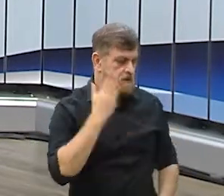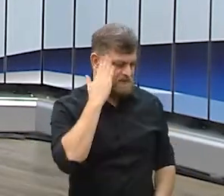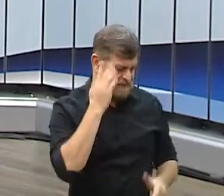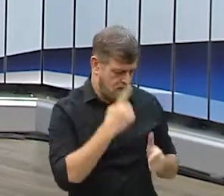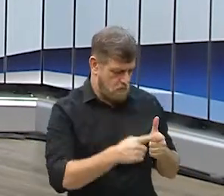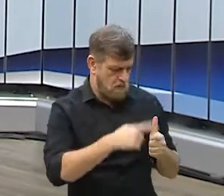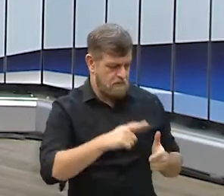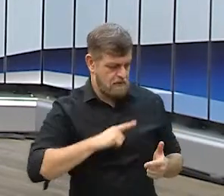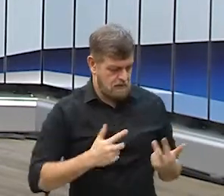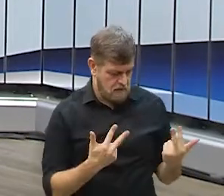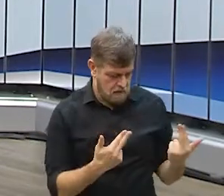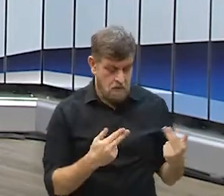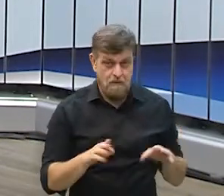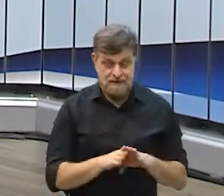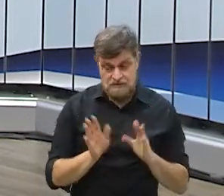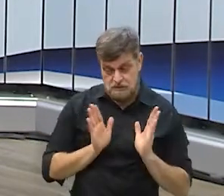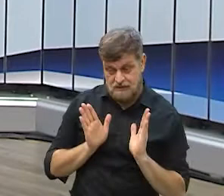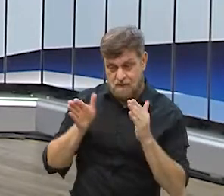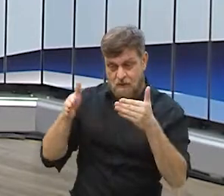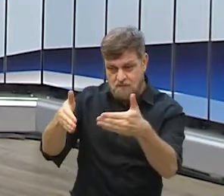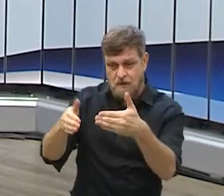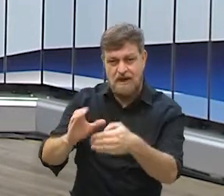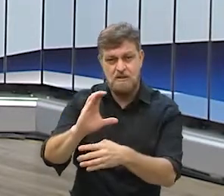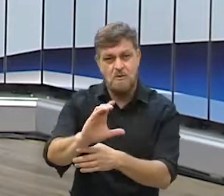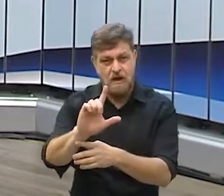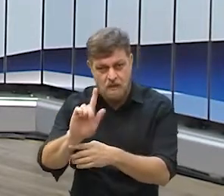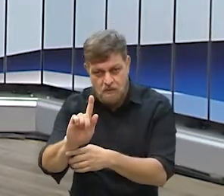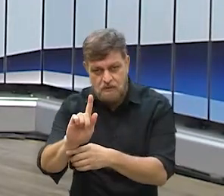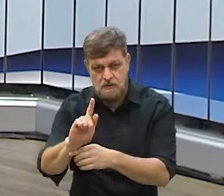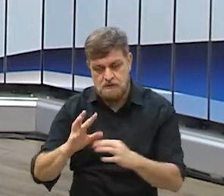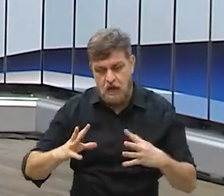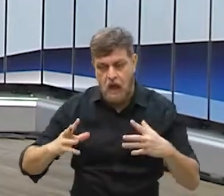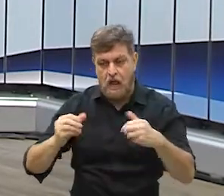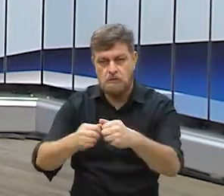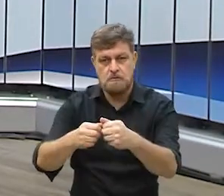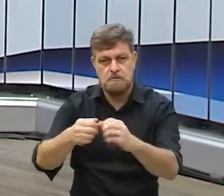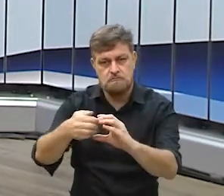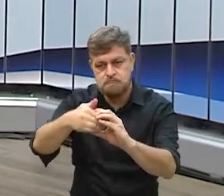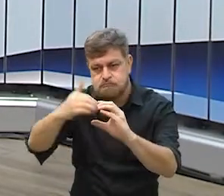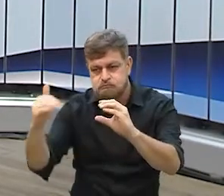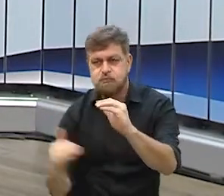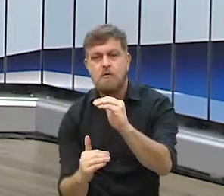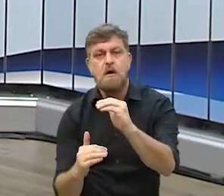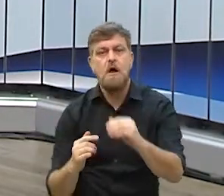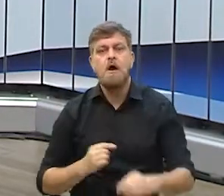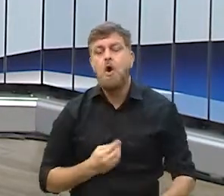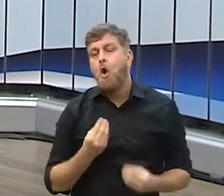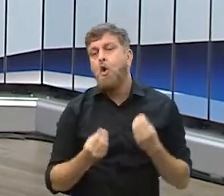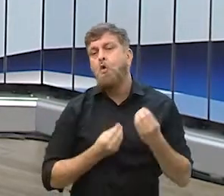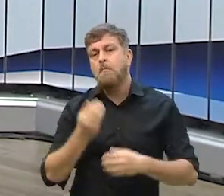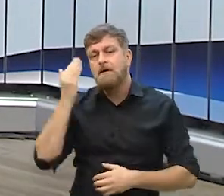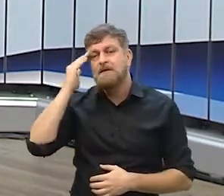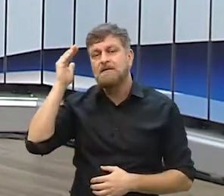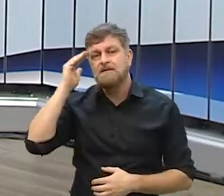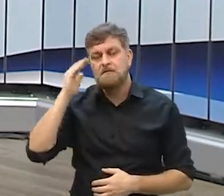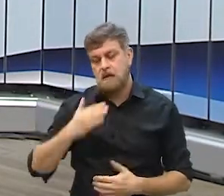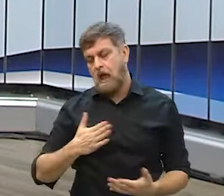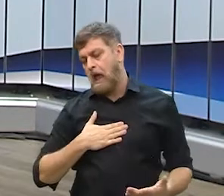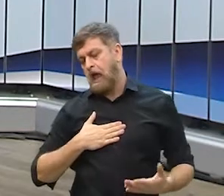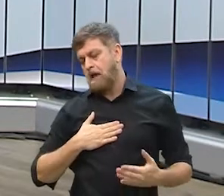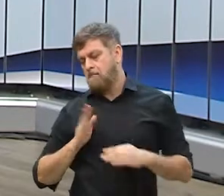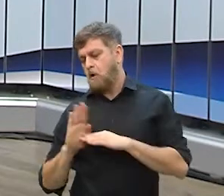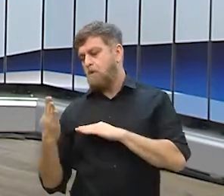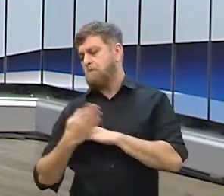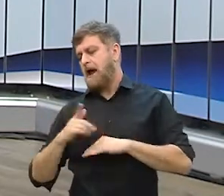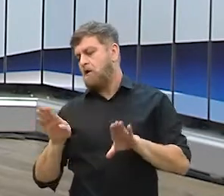por isso que a gente está dando um enfoque maior para todas essas vulnerabilidades. Como é que vocês entendem isso? Para quem está em casa, fala assim, mas na minha região